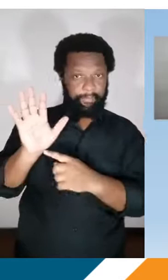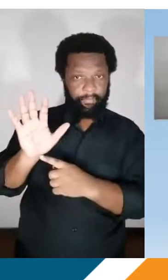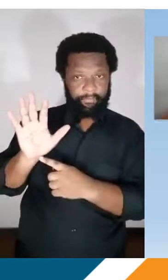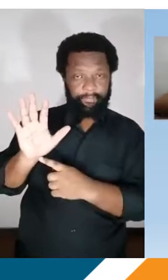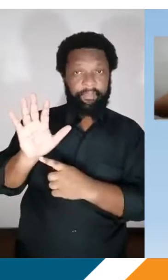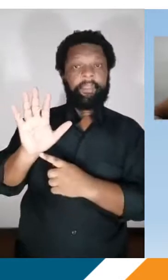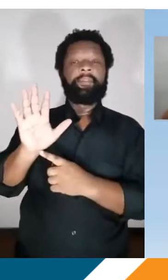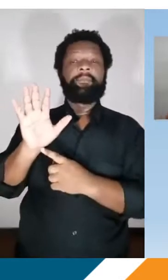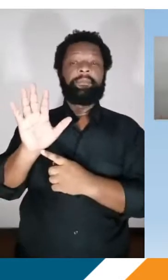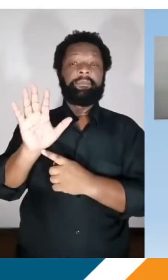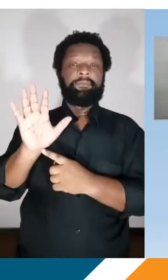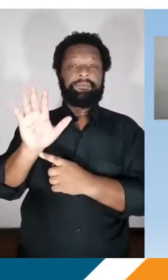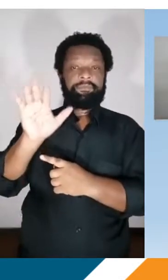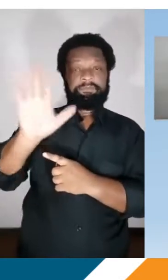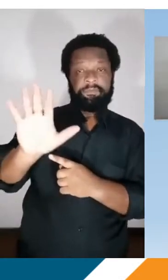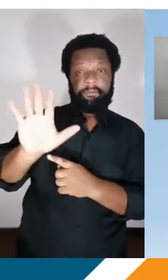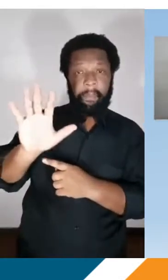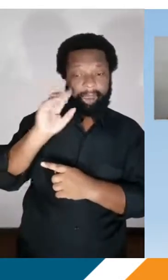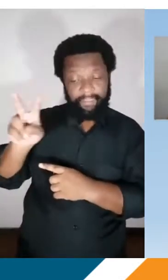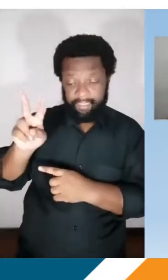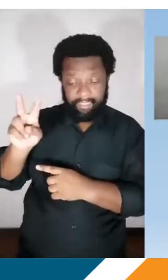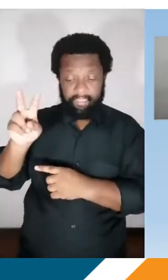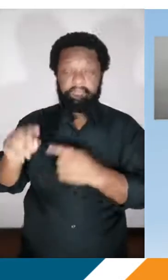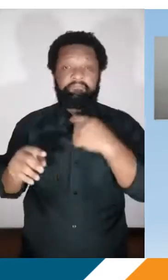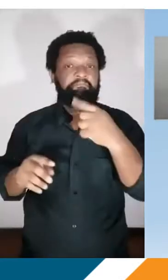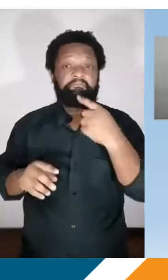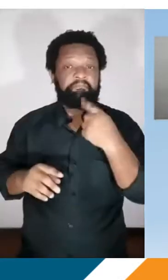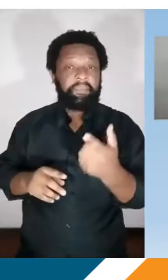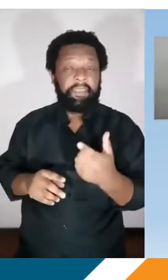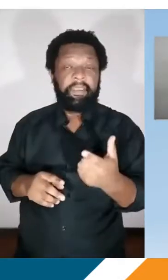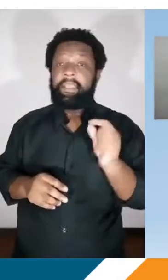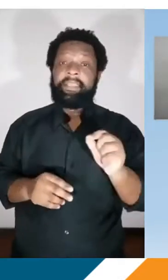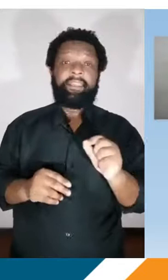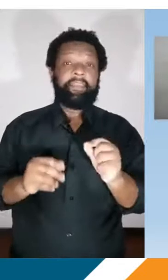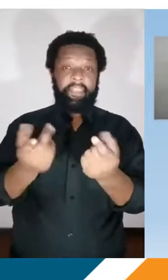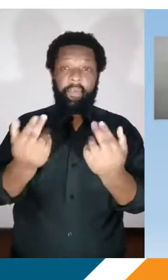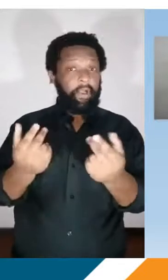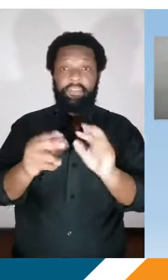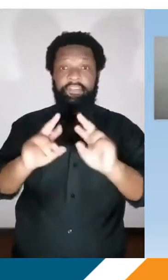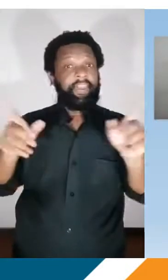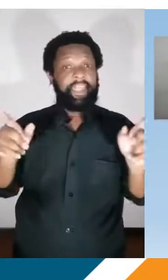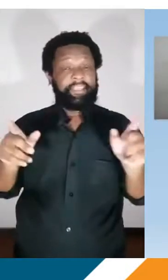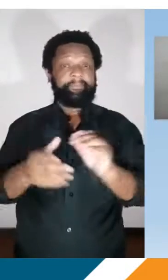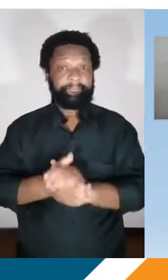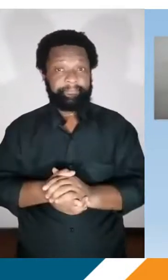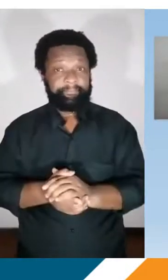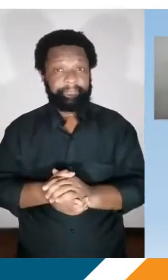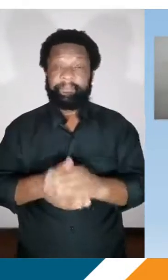essa mão e sobrepor essa minha imagem especular, reparem que eu não consigo, elas não vão ser iguais, vão